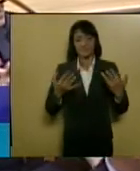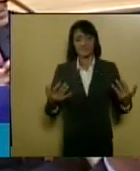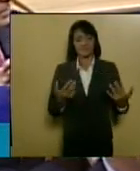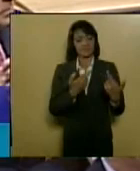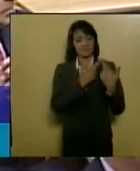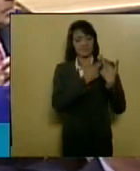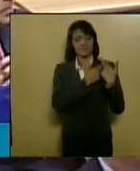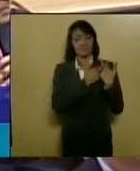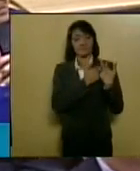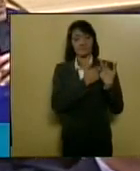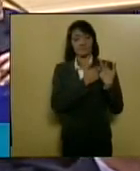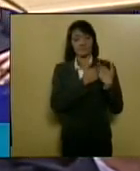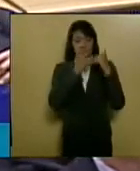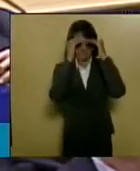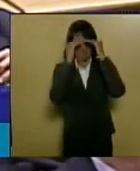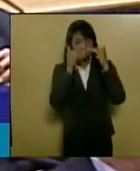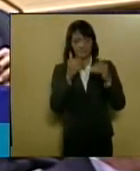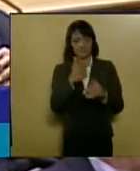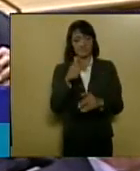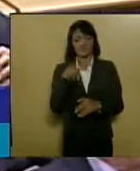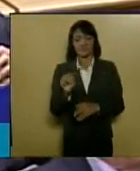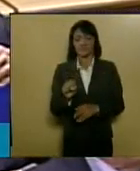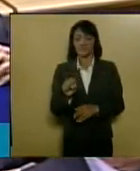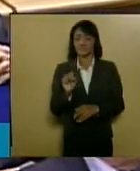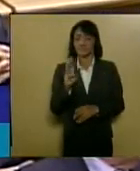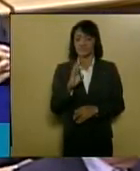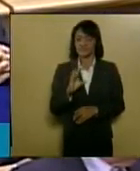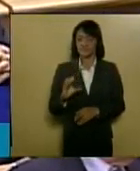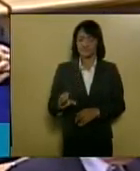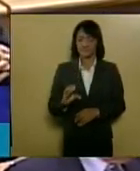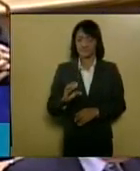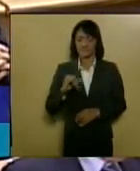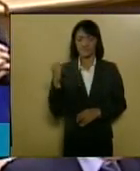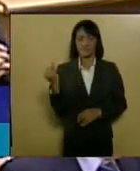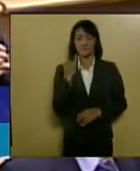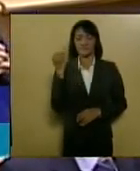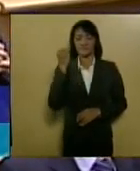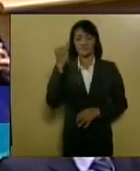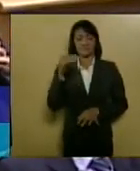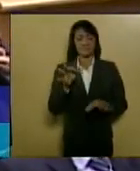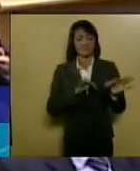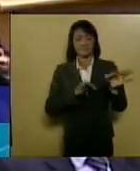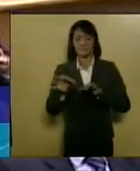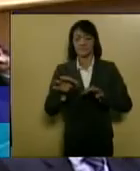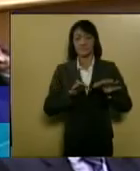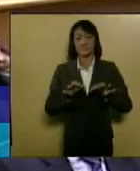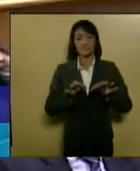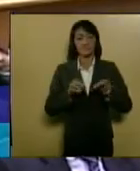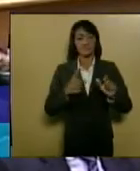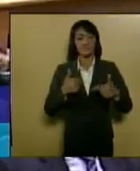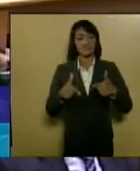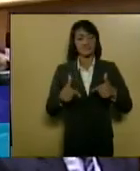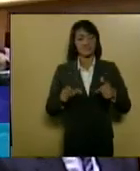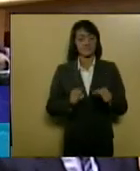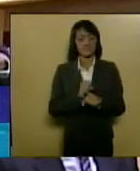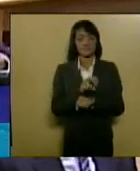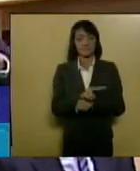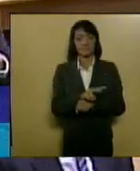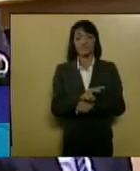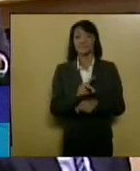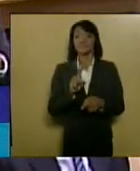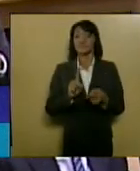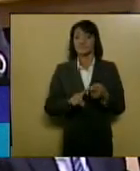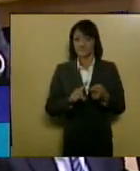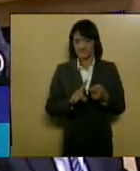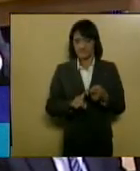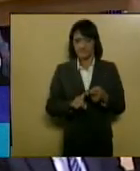do Exército, fundamentada em ações essenciais de preparo e de emprego, e em ações complementares